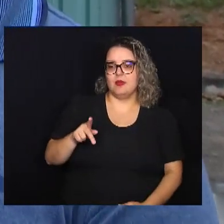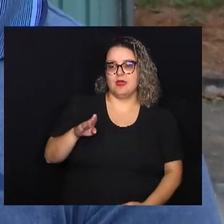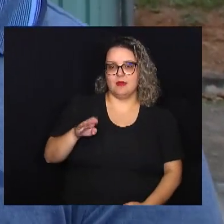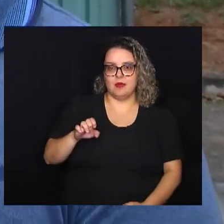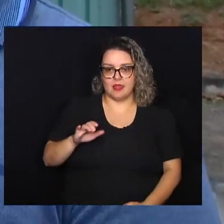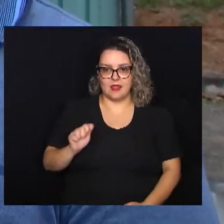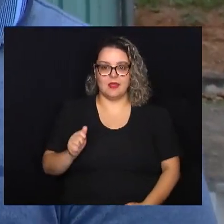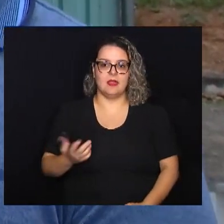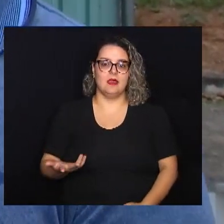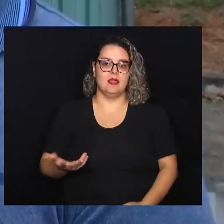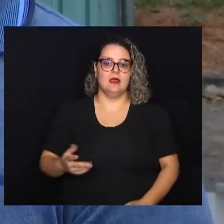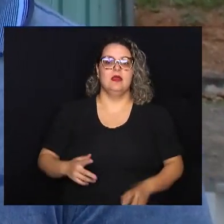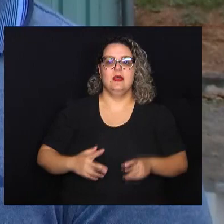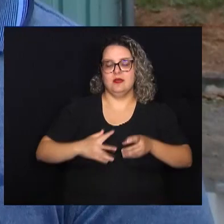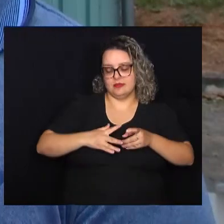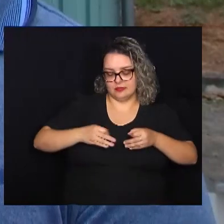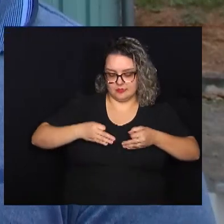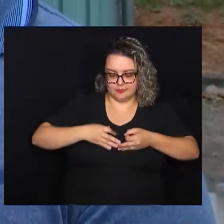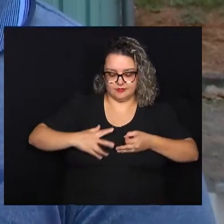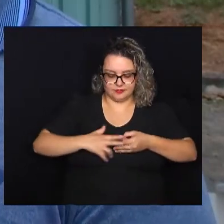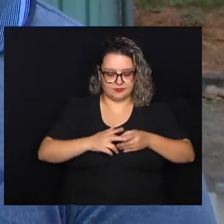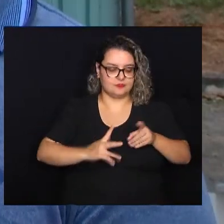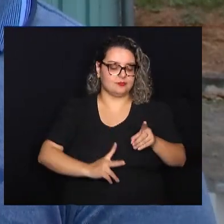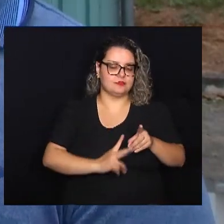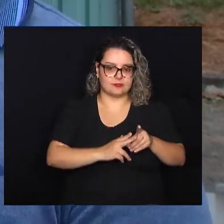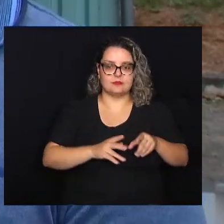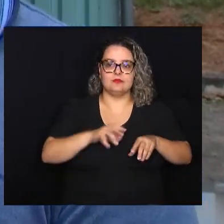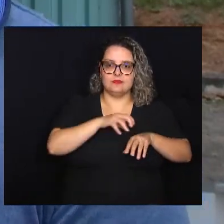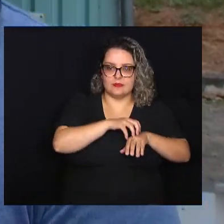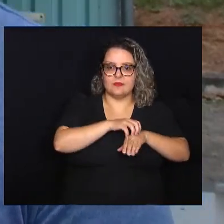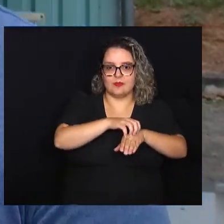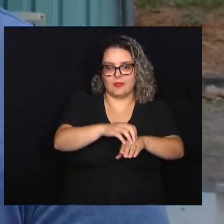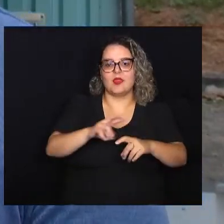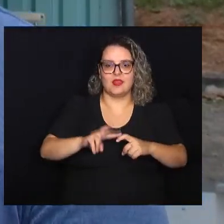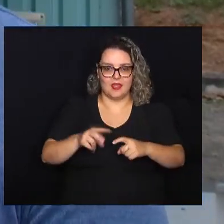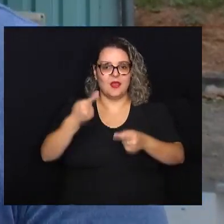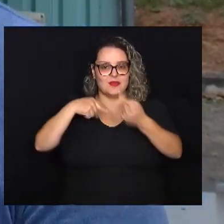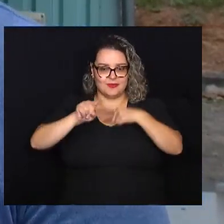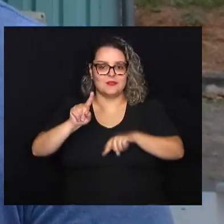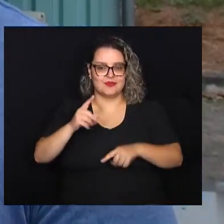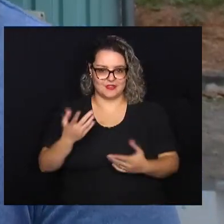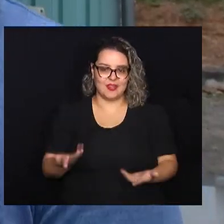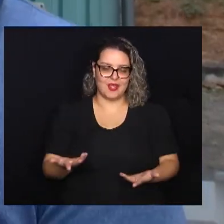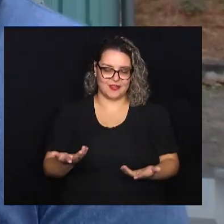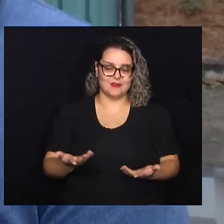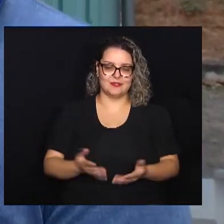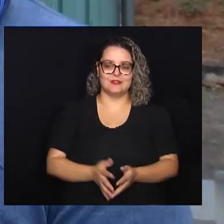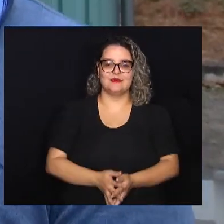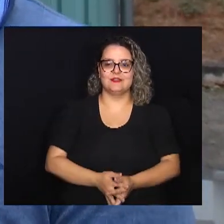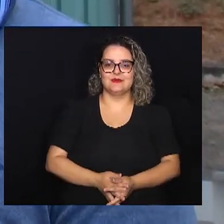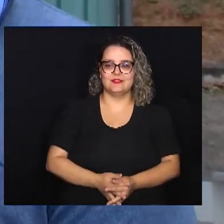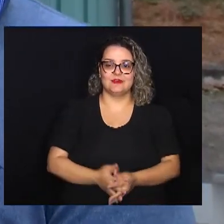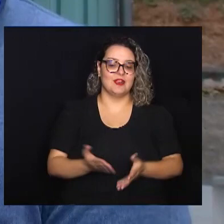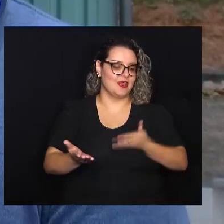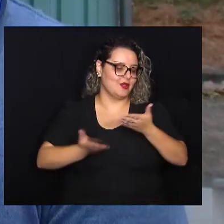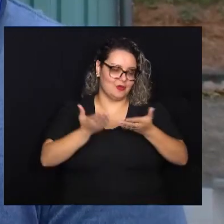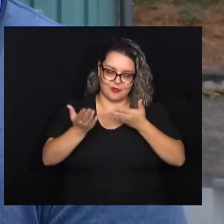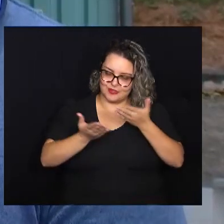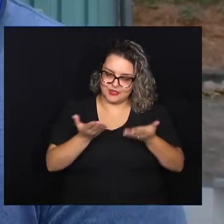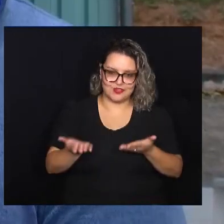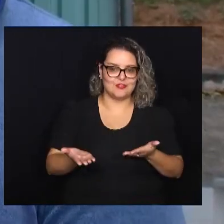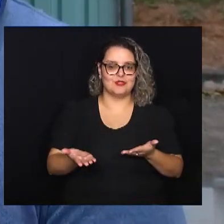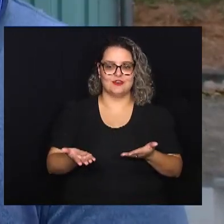castração e agora os consultórios móveis o consultório está sendo grande sucesso muito grande e elogios né até